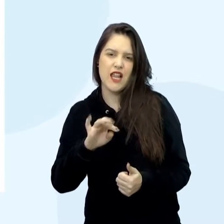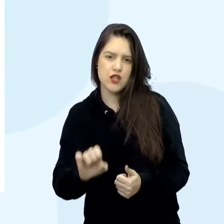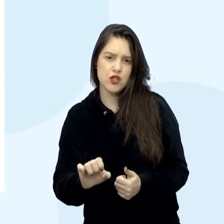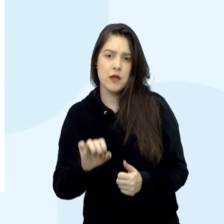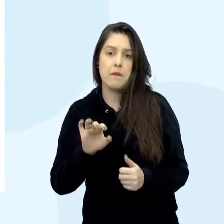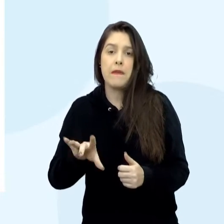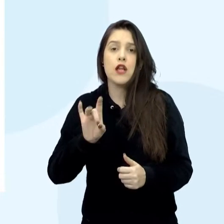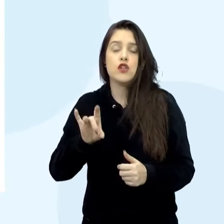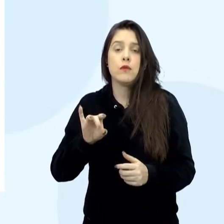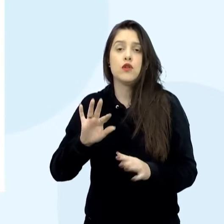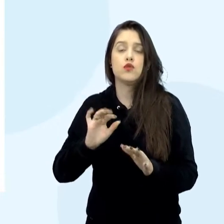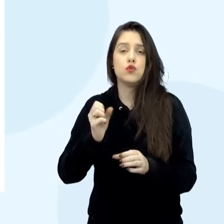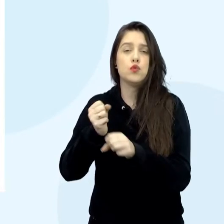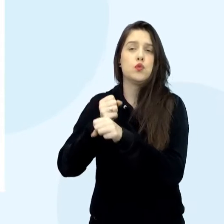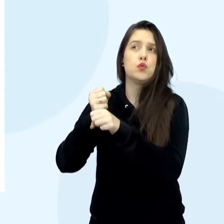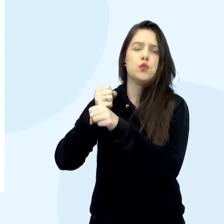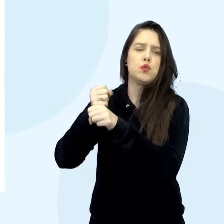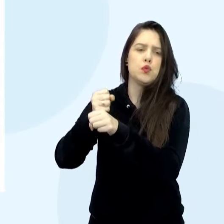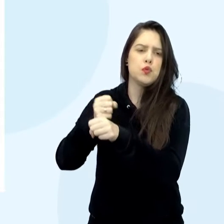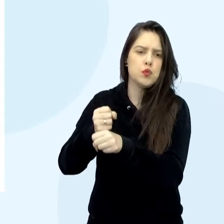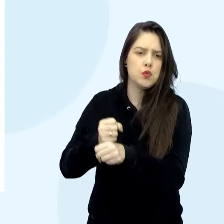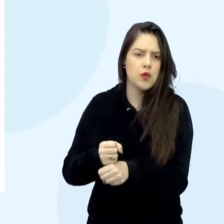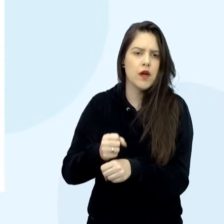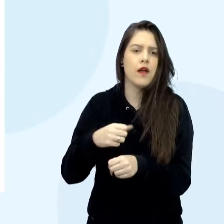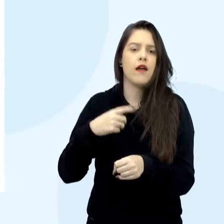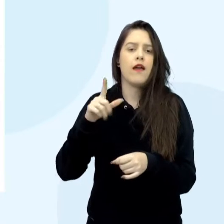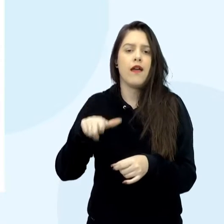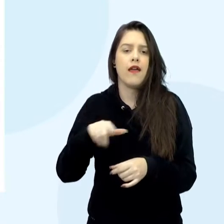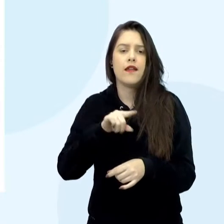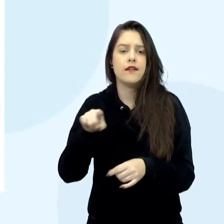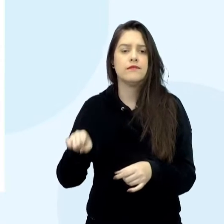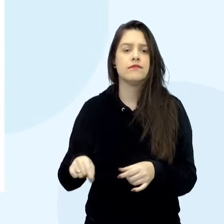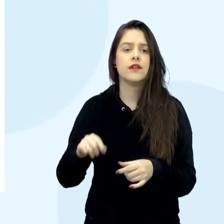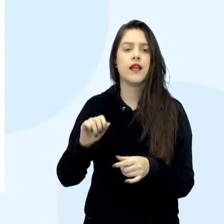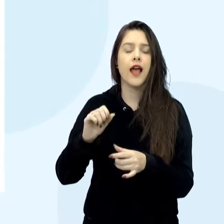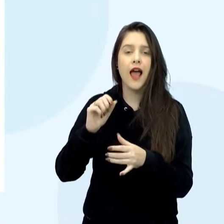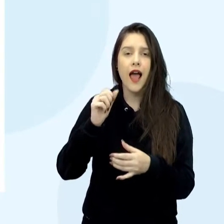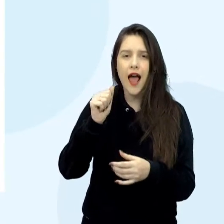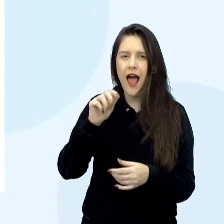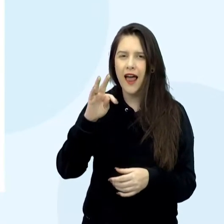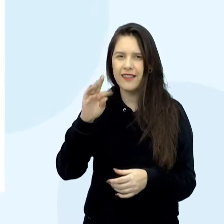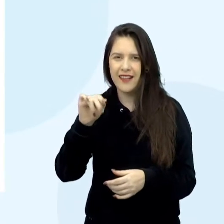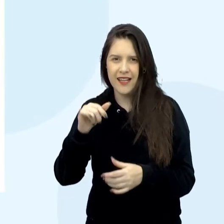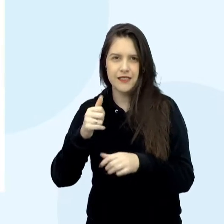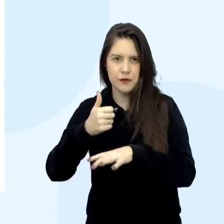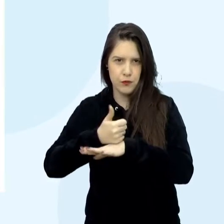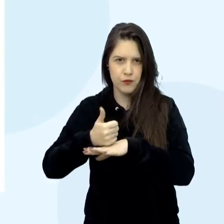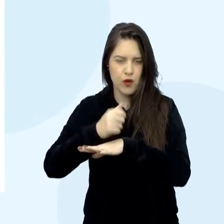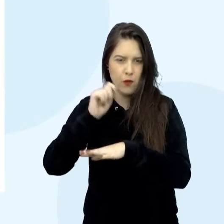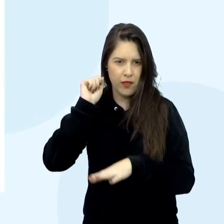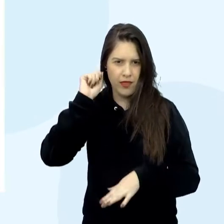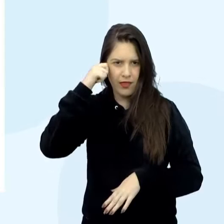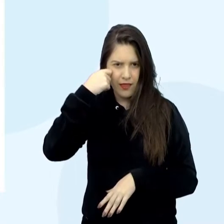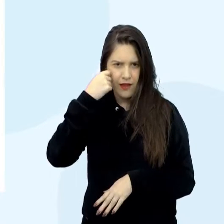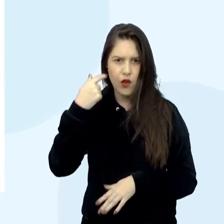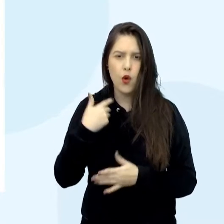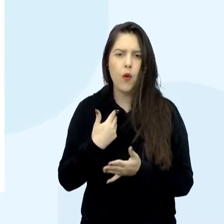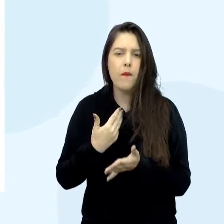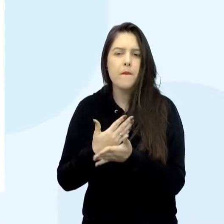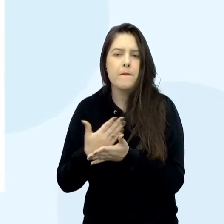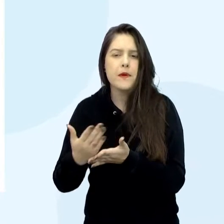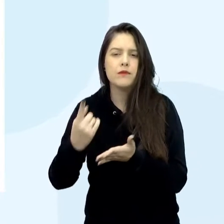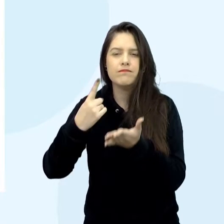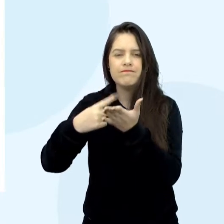Somente nos últimos anos, atletas negros e negras começaram a ser contratados e a fazerem parte